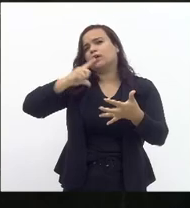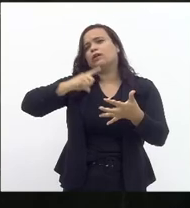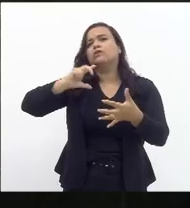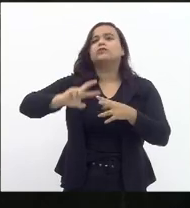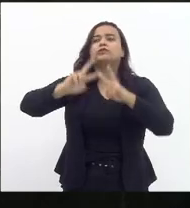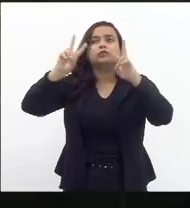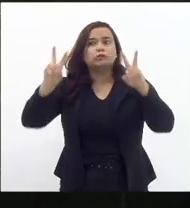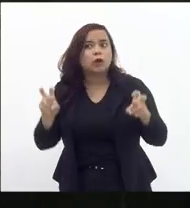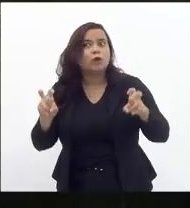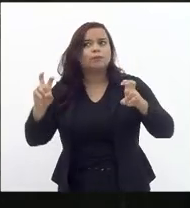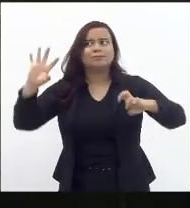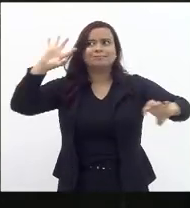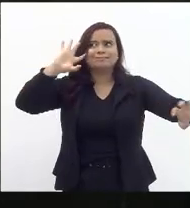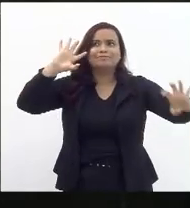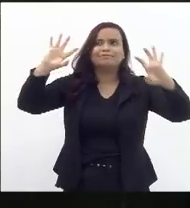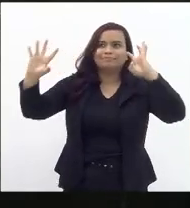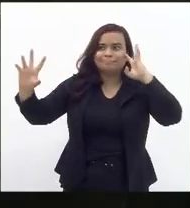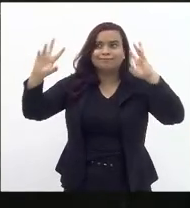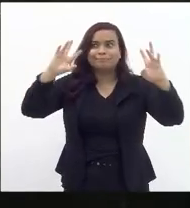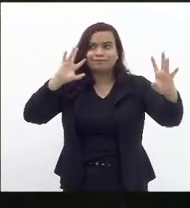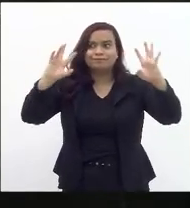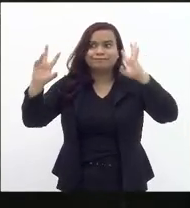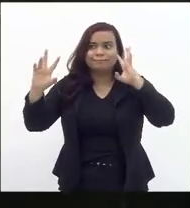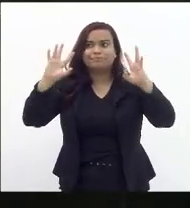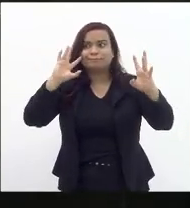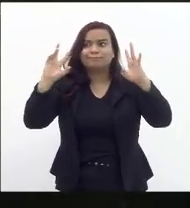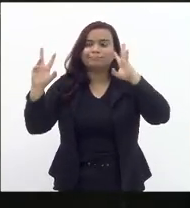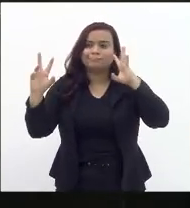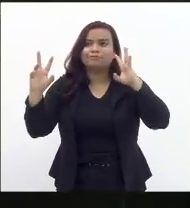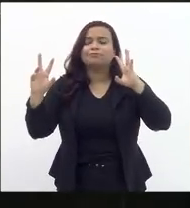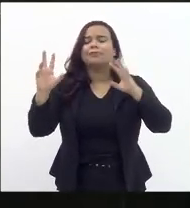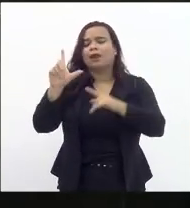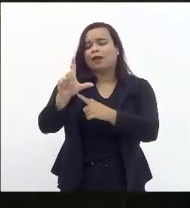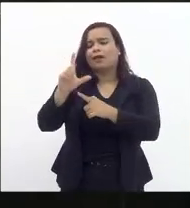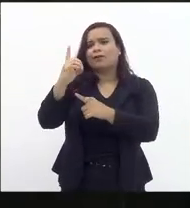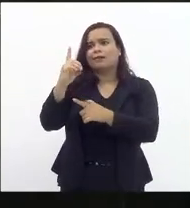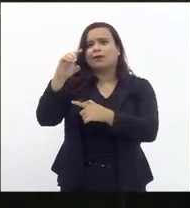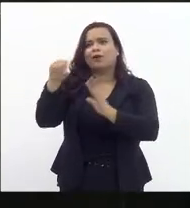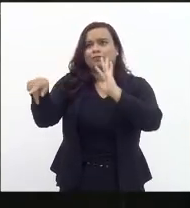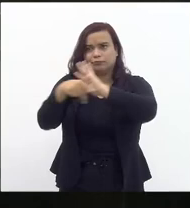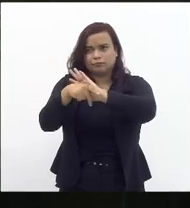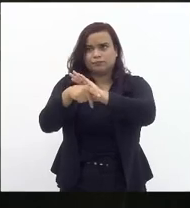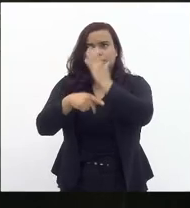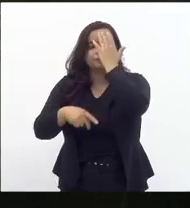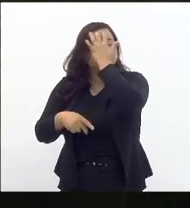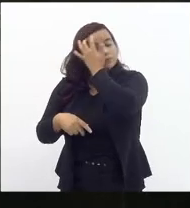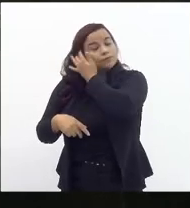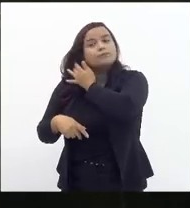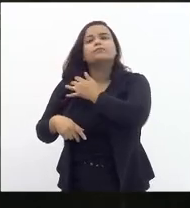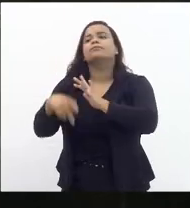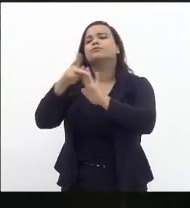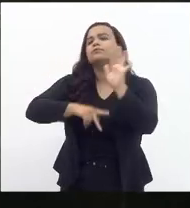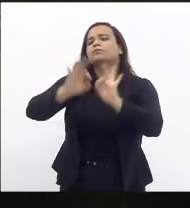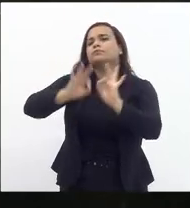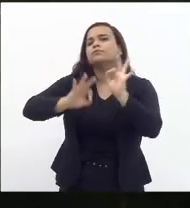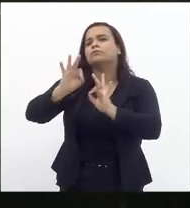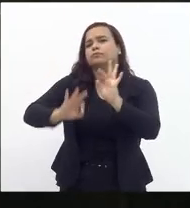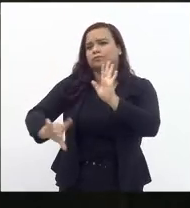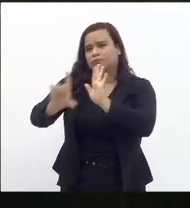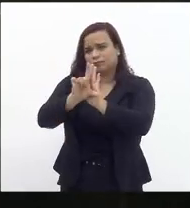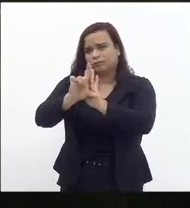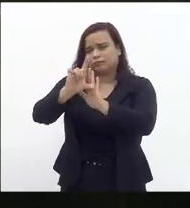as previsões da nossa LDO, do Projeto de Lei de